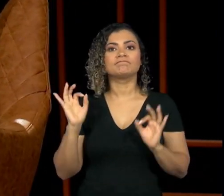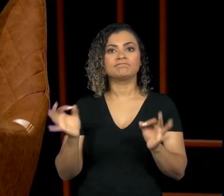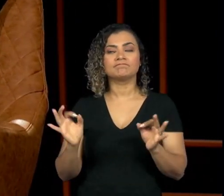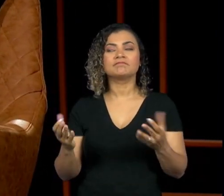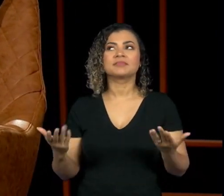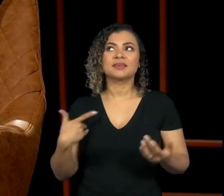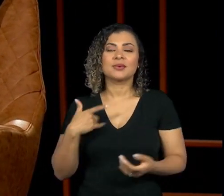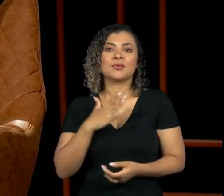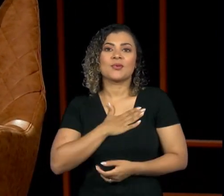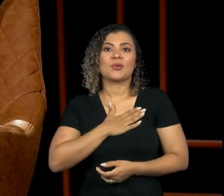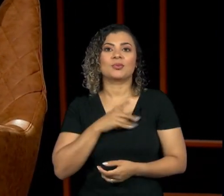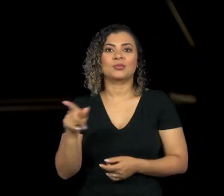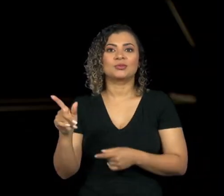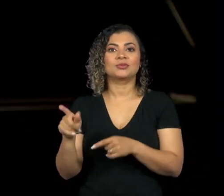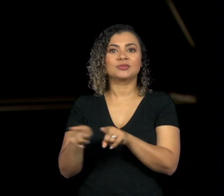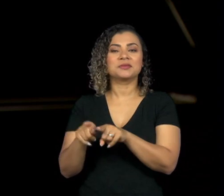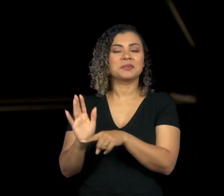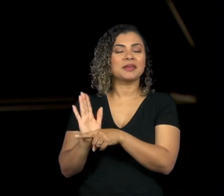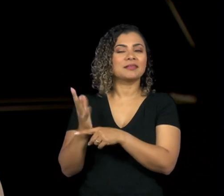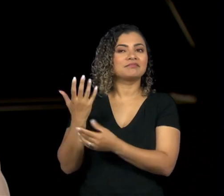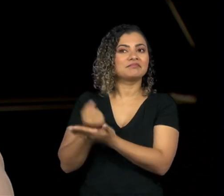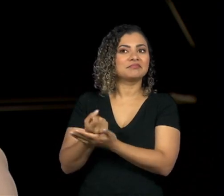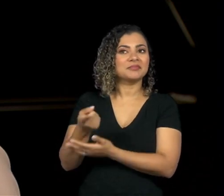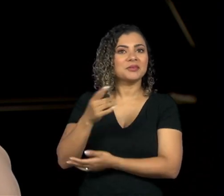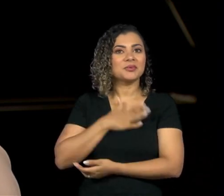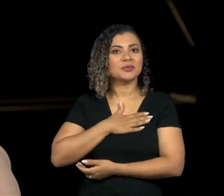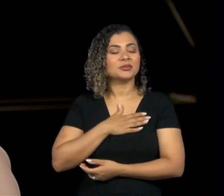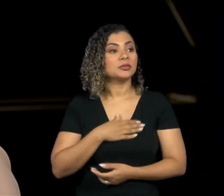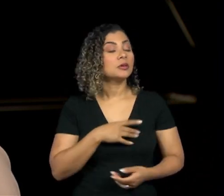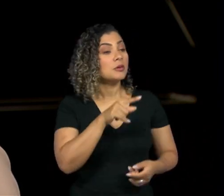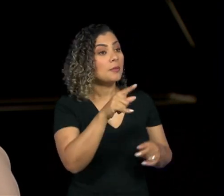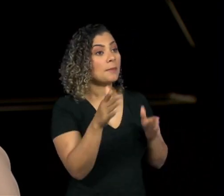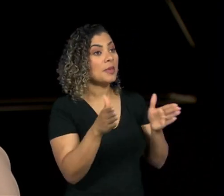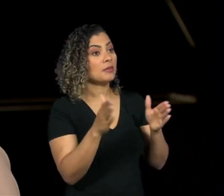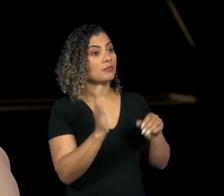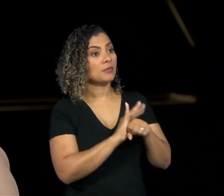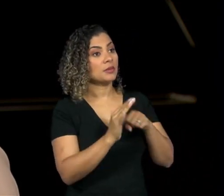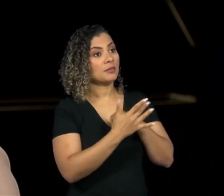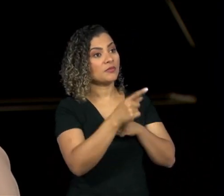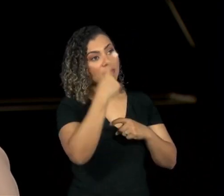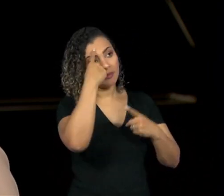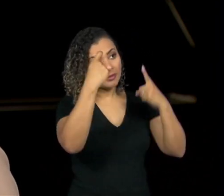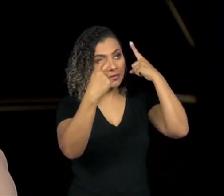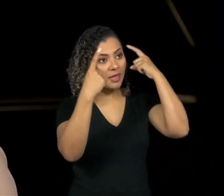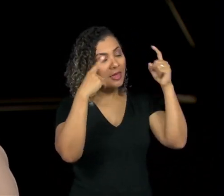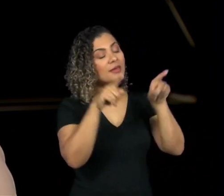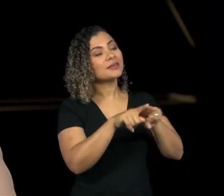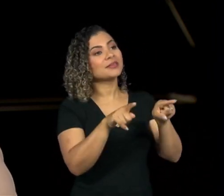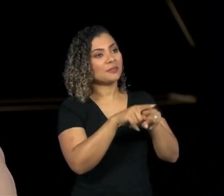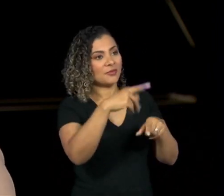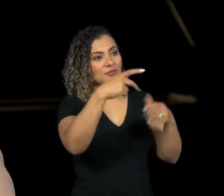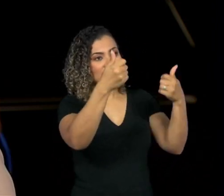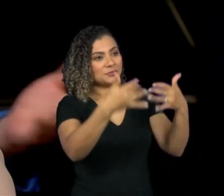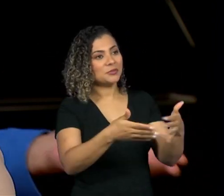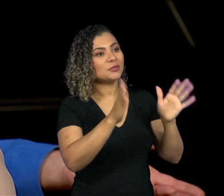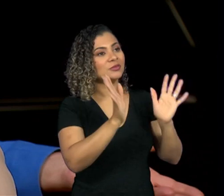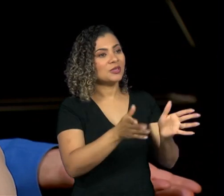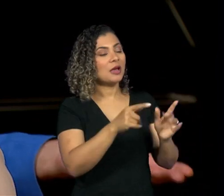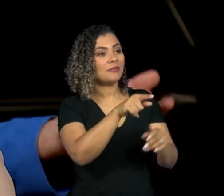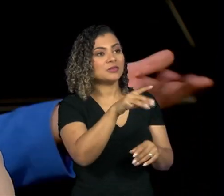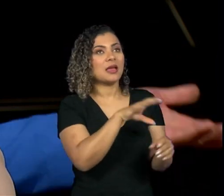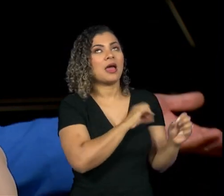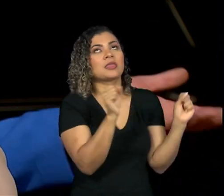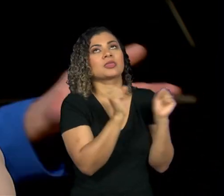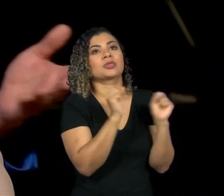também eu gosto muito desse clipe também. Ana, durante a pandemia você teve a ideia de homenagear o Belchior, que você já mencionou aqui, um grande ídolo